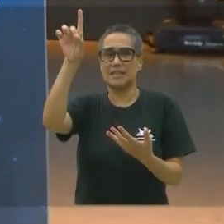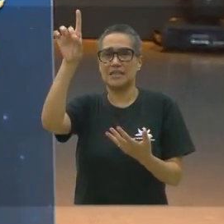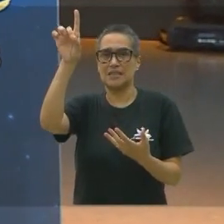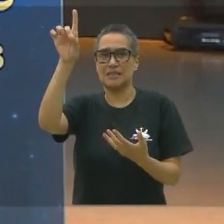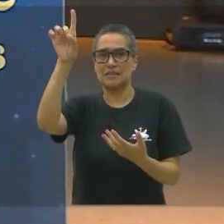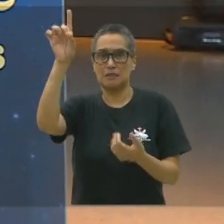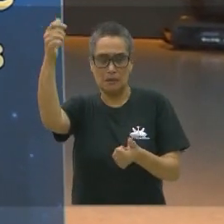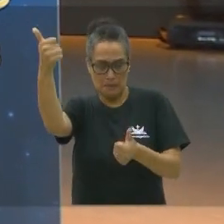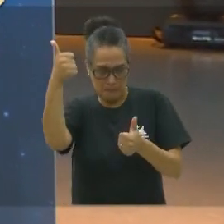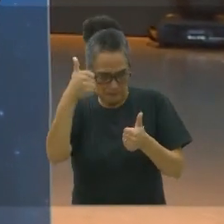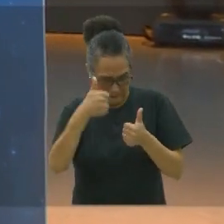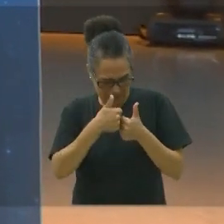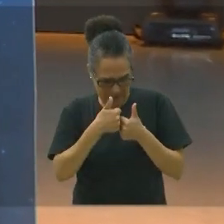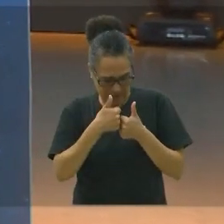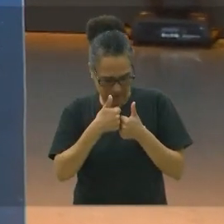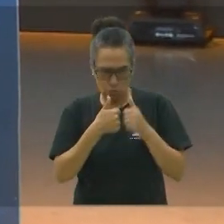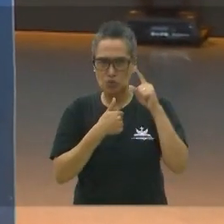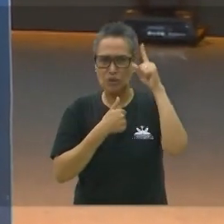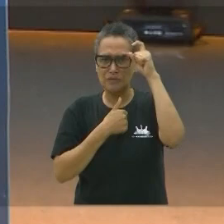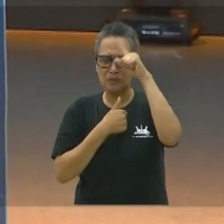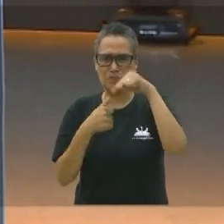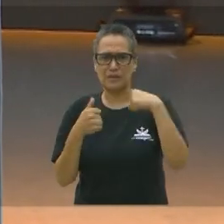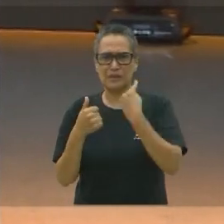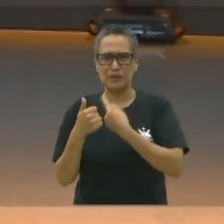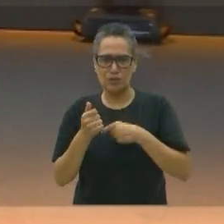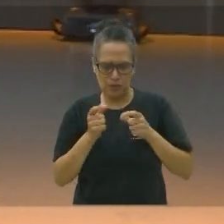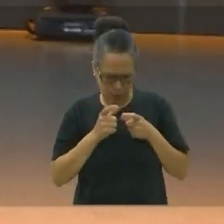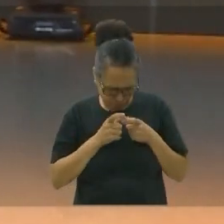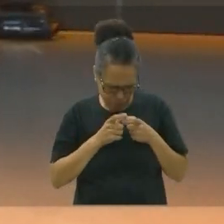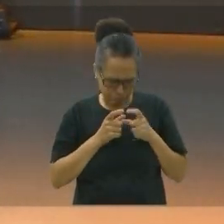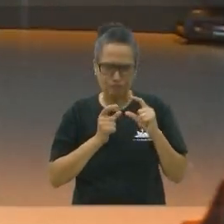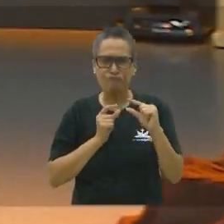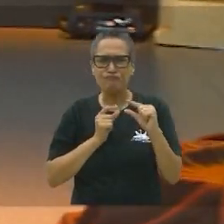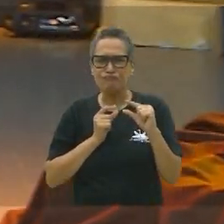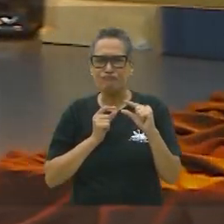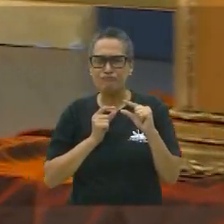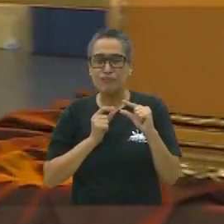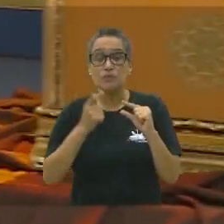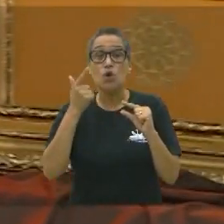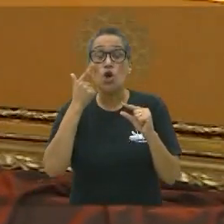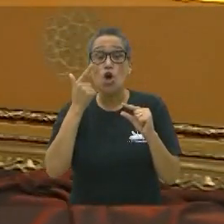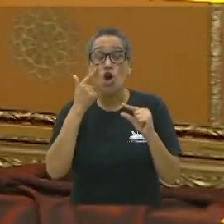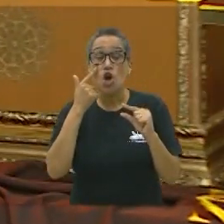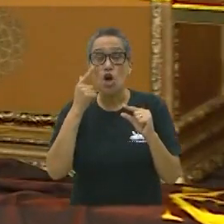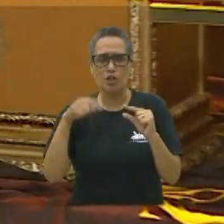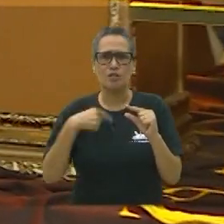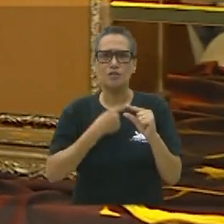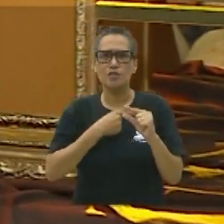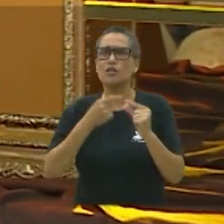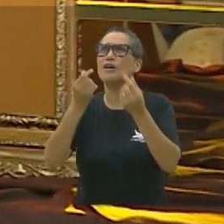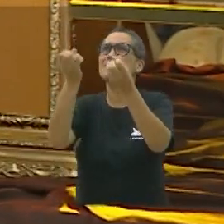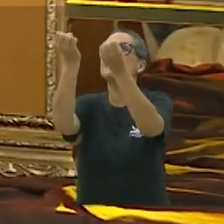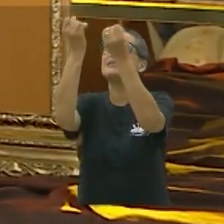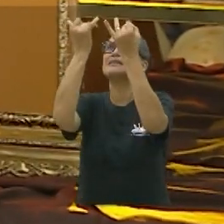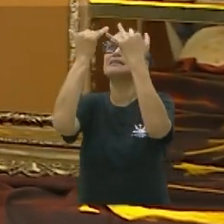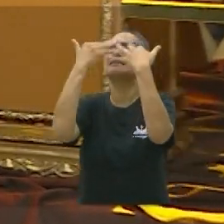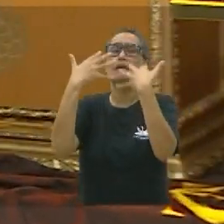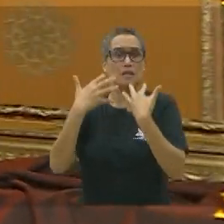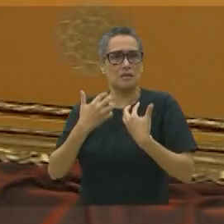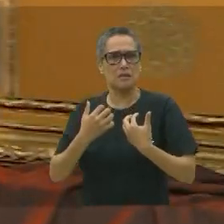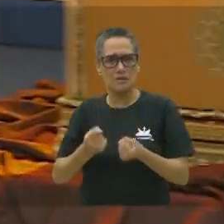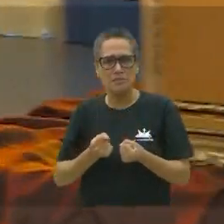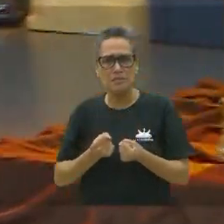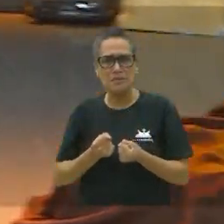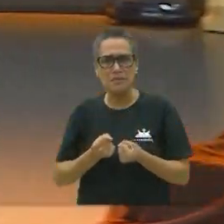das nossas dificuldades. A grandiosidade do que nós recebemos, para nós